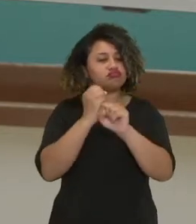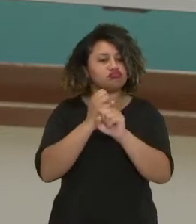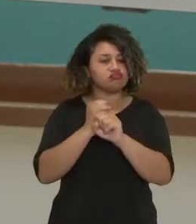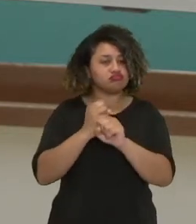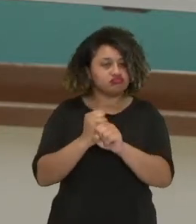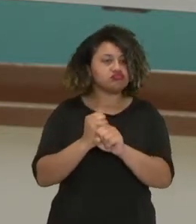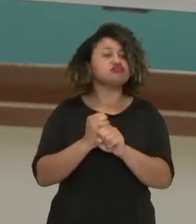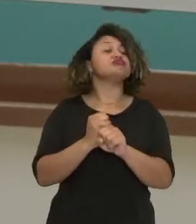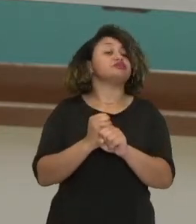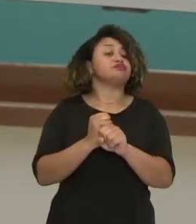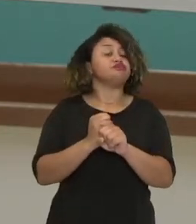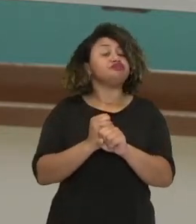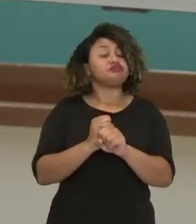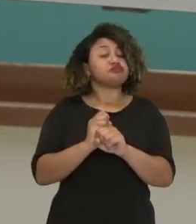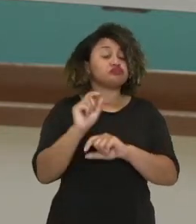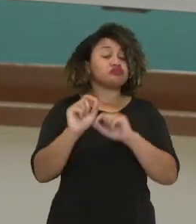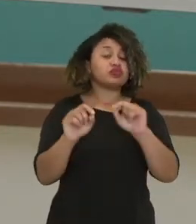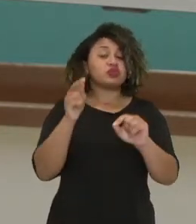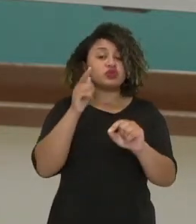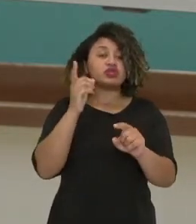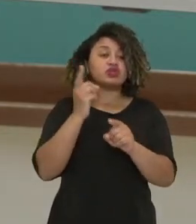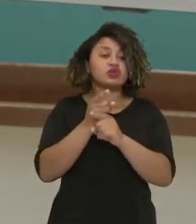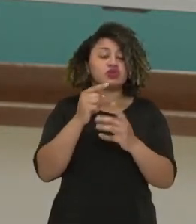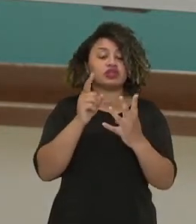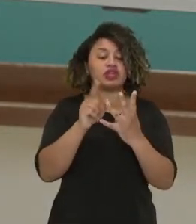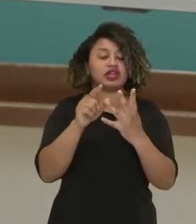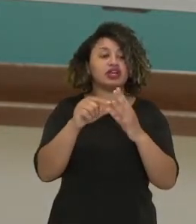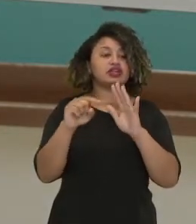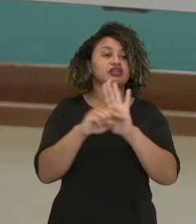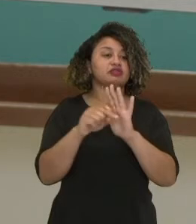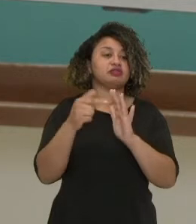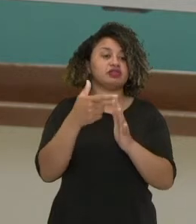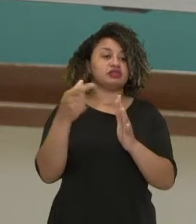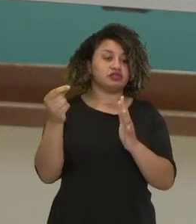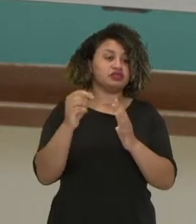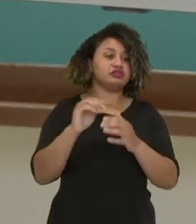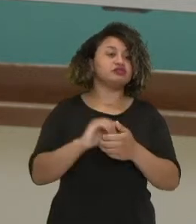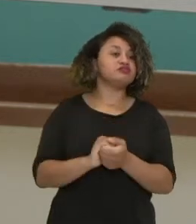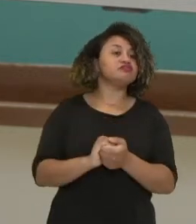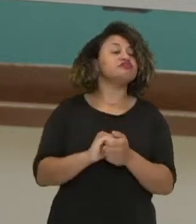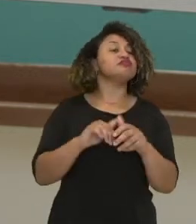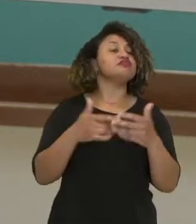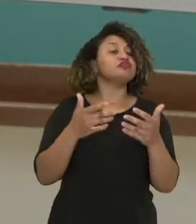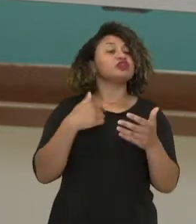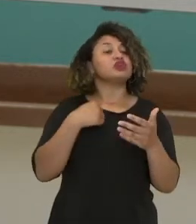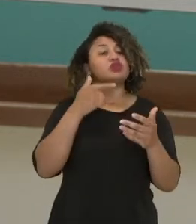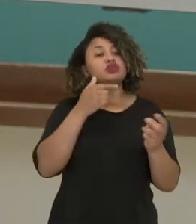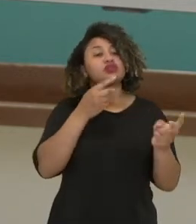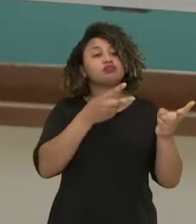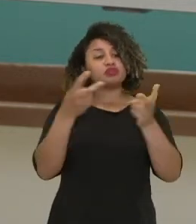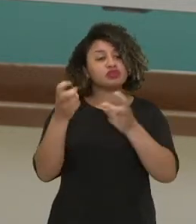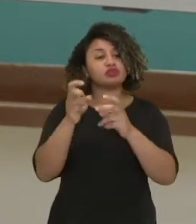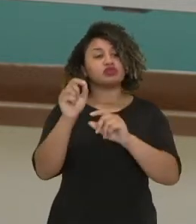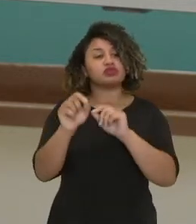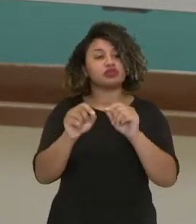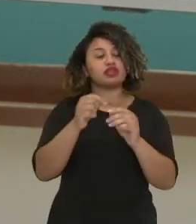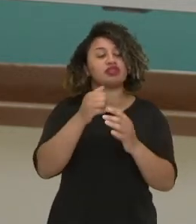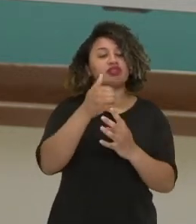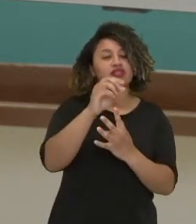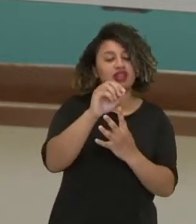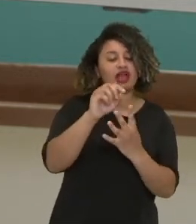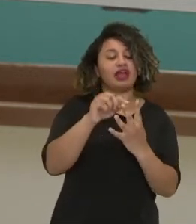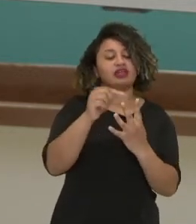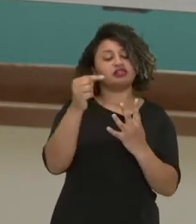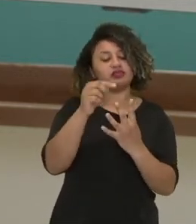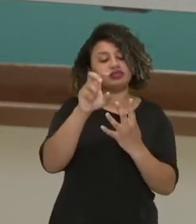Acrescentado, menos 5, acrescentado a razão, que é menos 15, menos 20. O que podemos perceber, pessoal? 10,